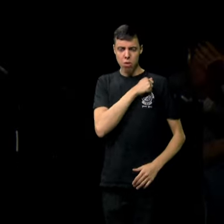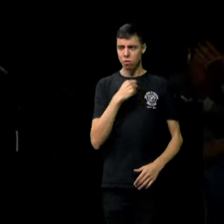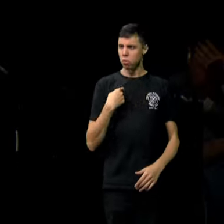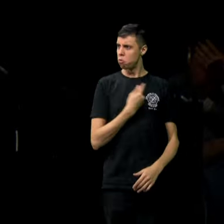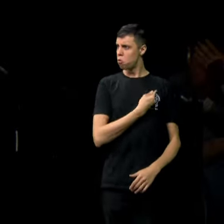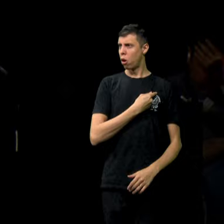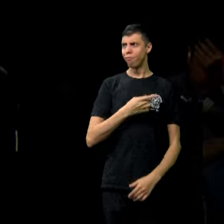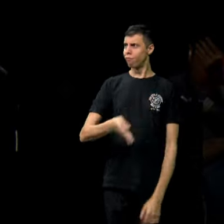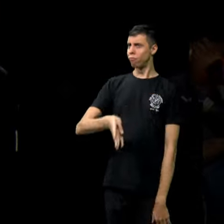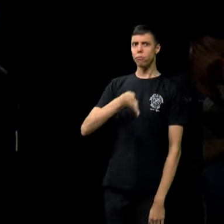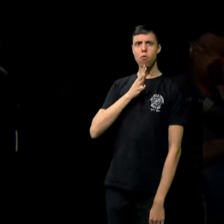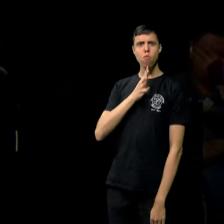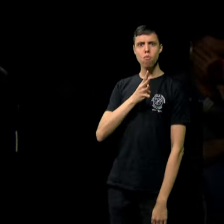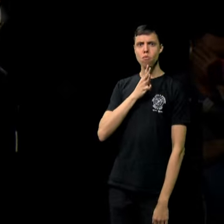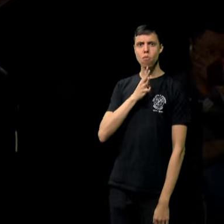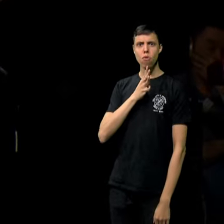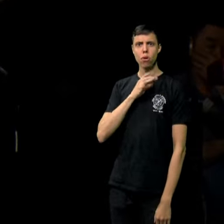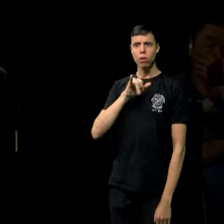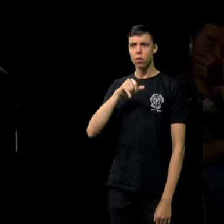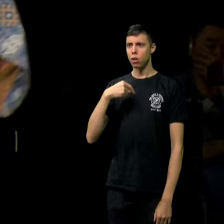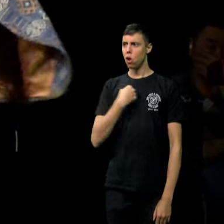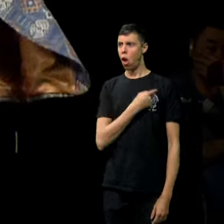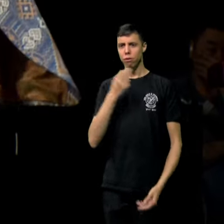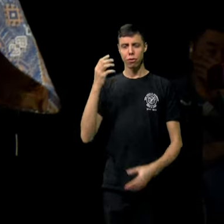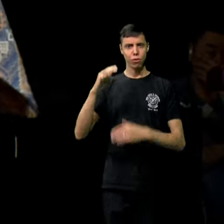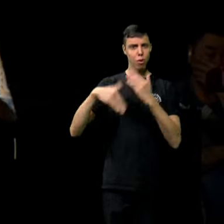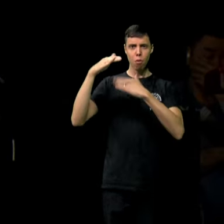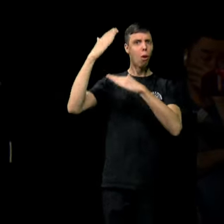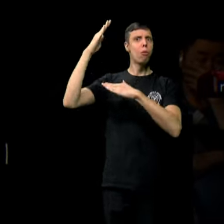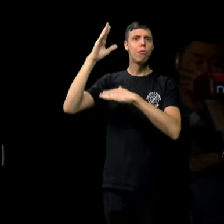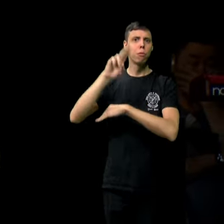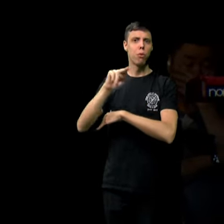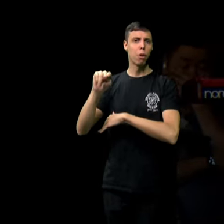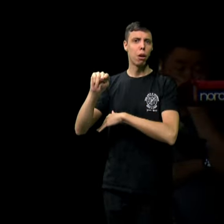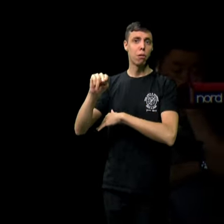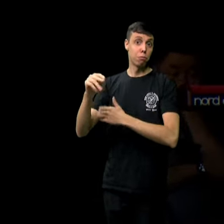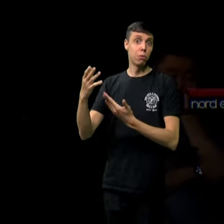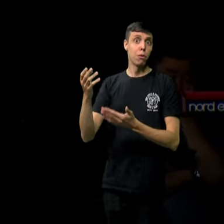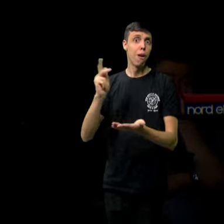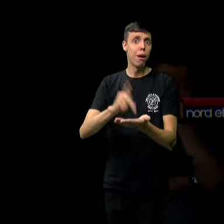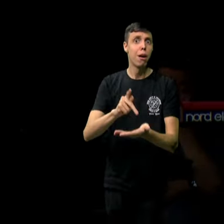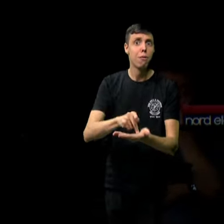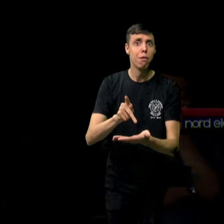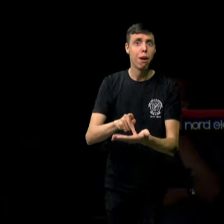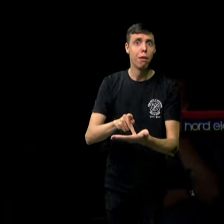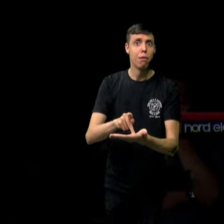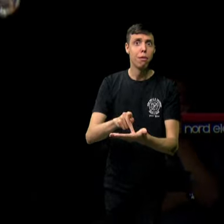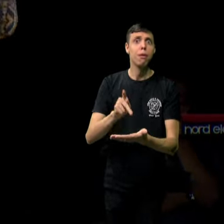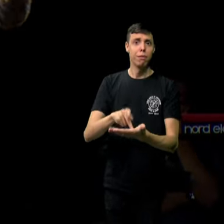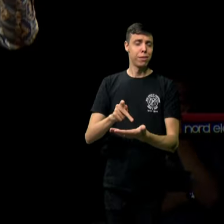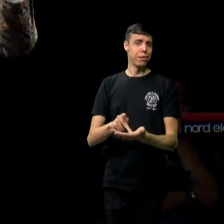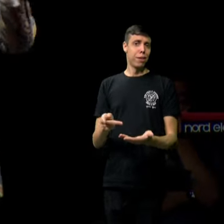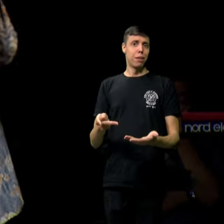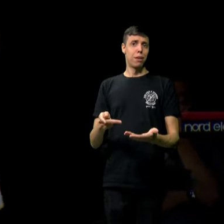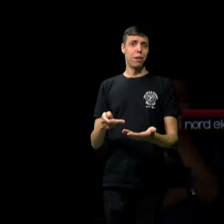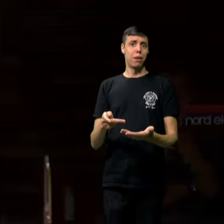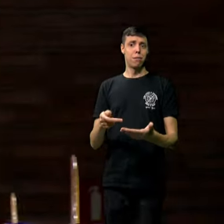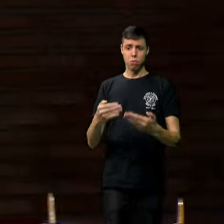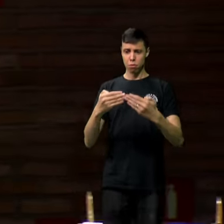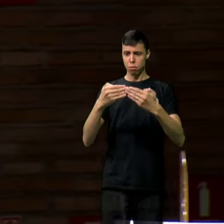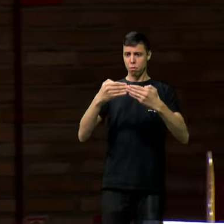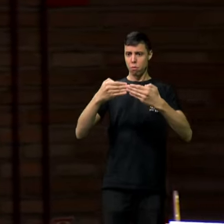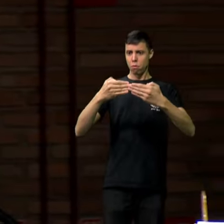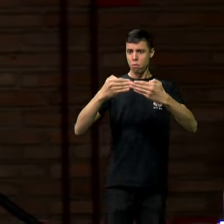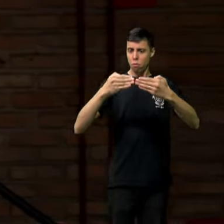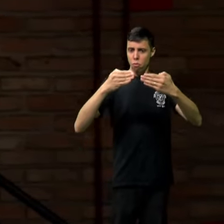poderia agir ali se você não fosse próspero. Me perdoe. É ou não é? É ou não é? Ela te abre porta diante